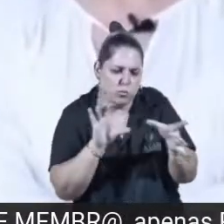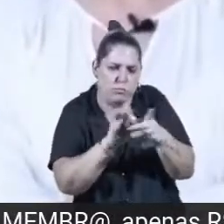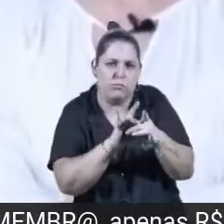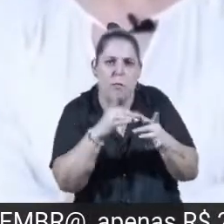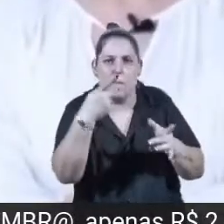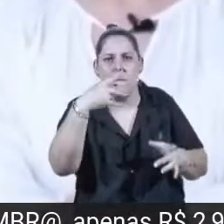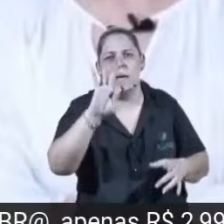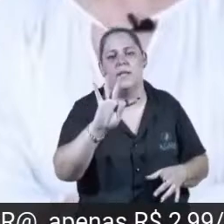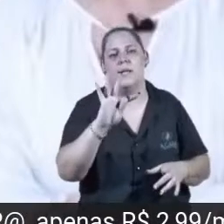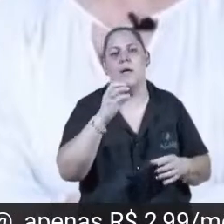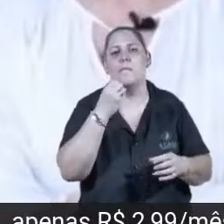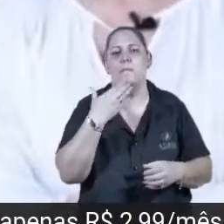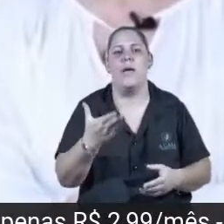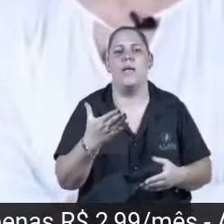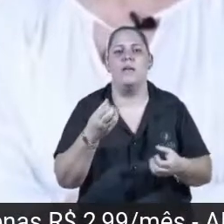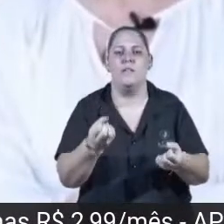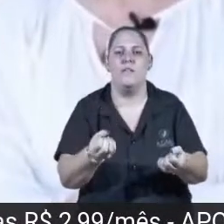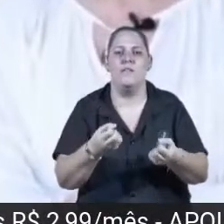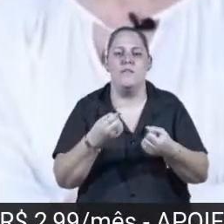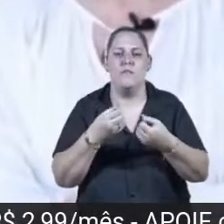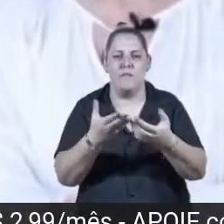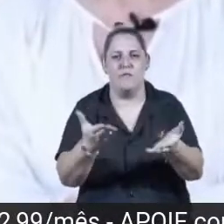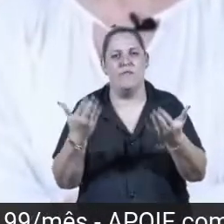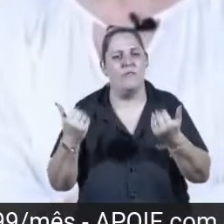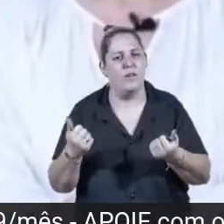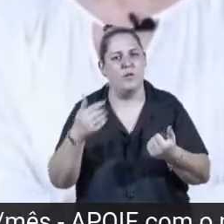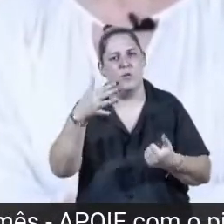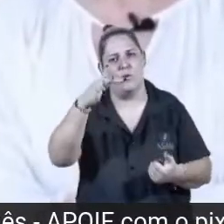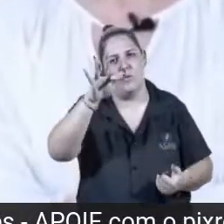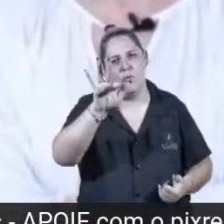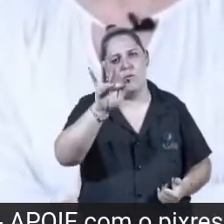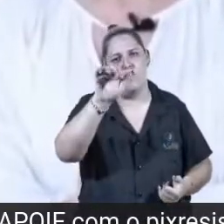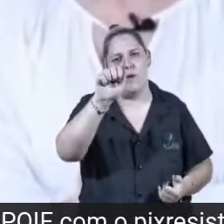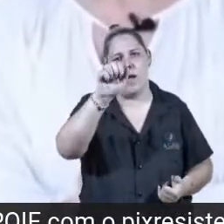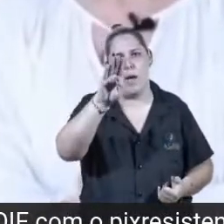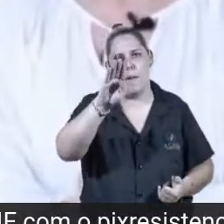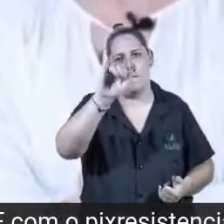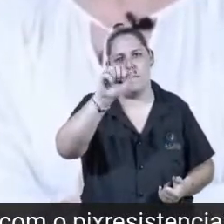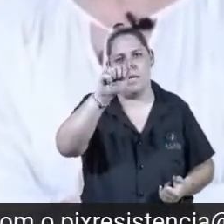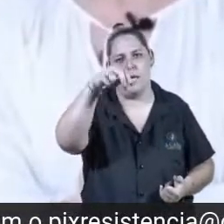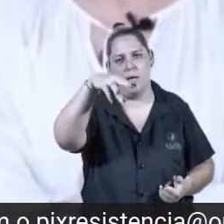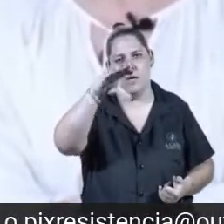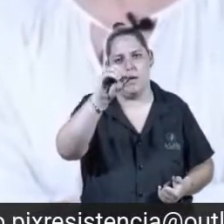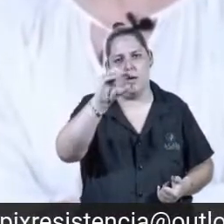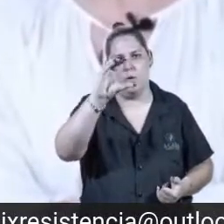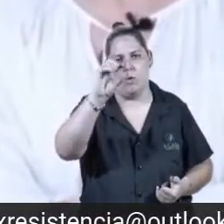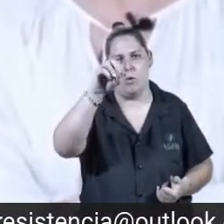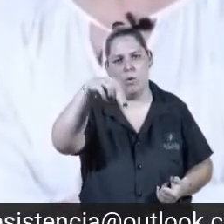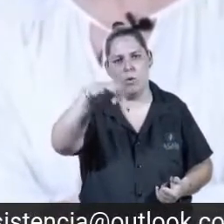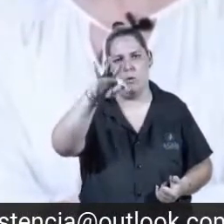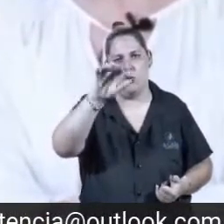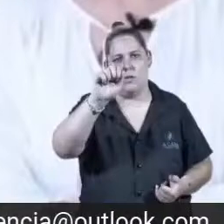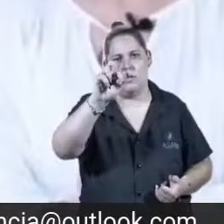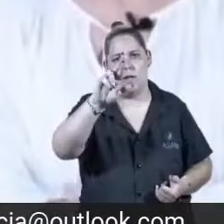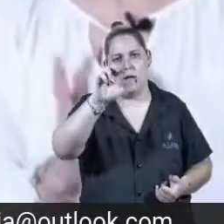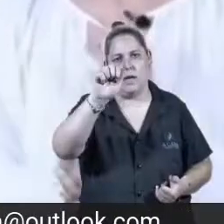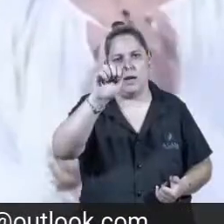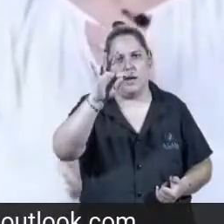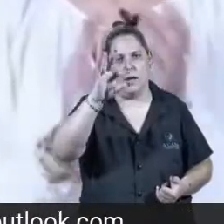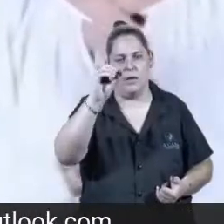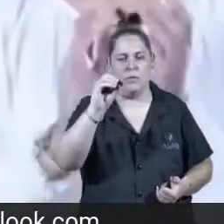partido. Bem-vindo, companheiro Fabiano Contarato. Bem-vindo. Um abraço, um grande beijo para você e para toda a sua